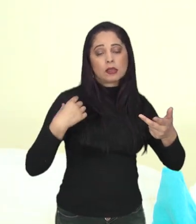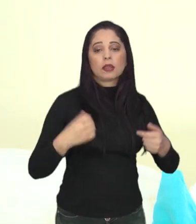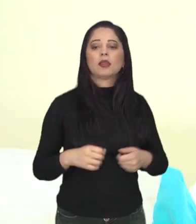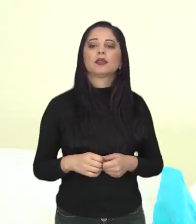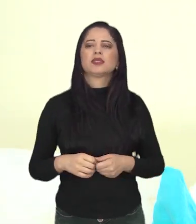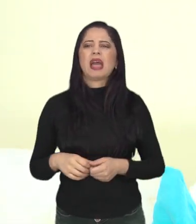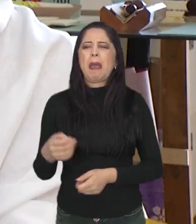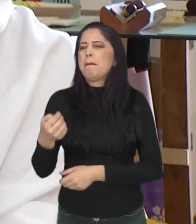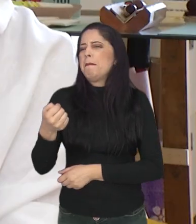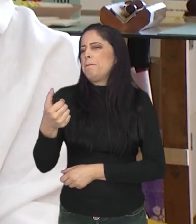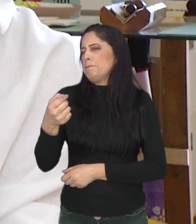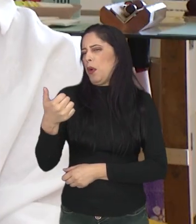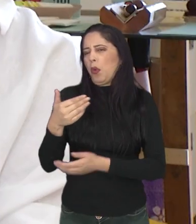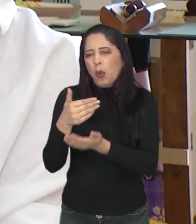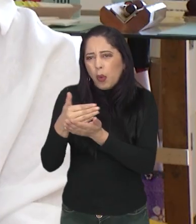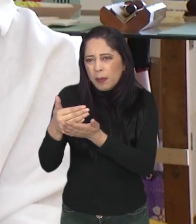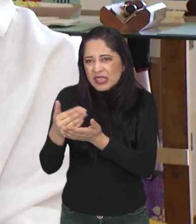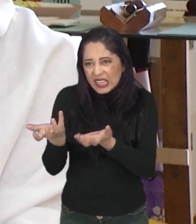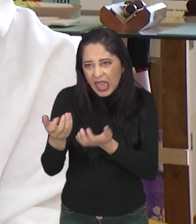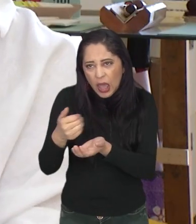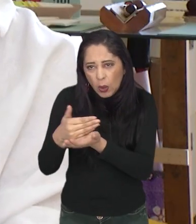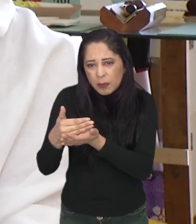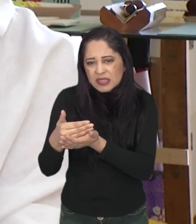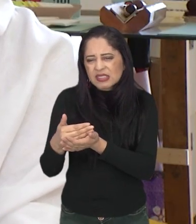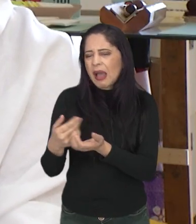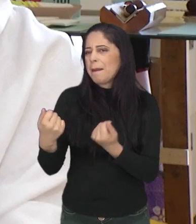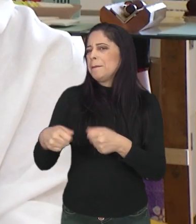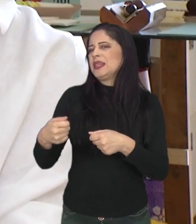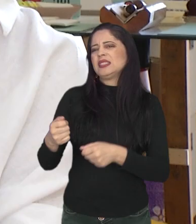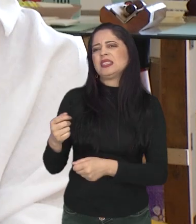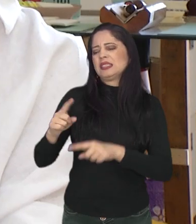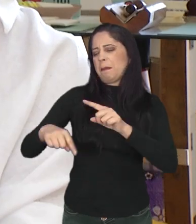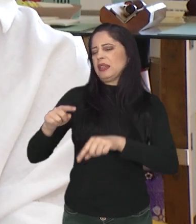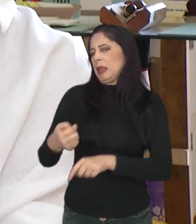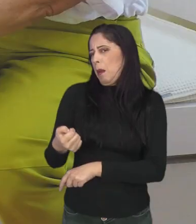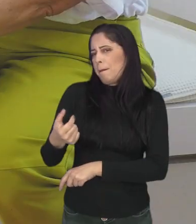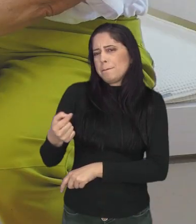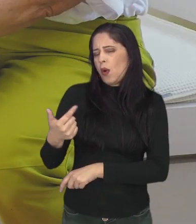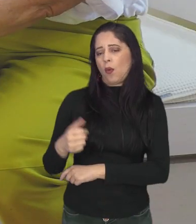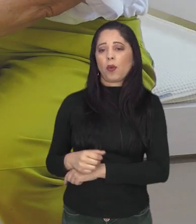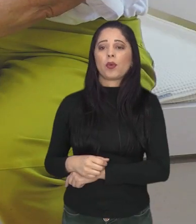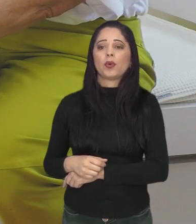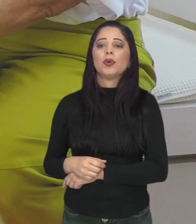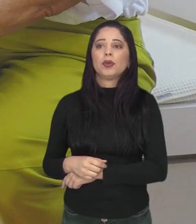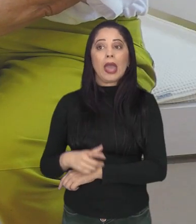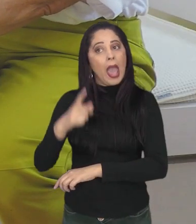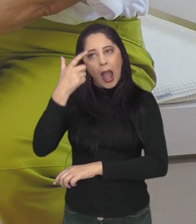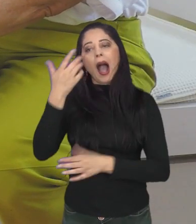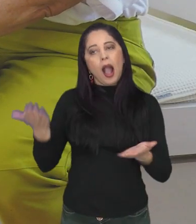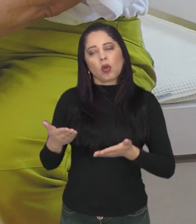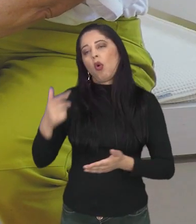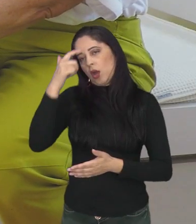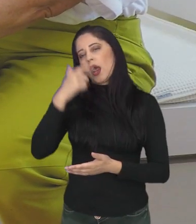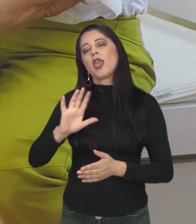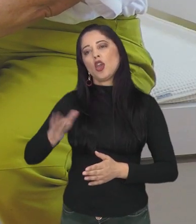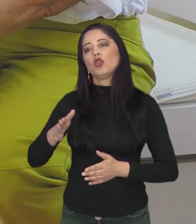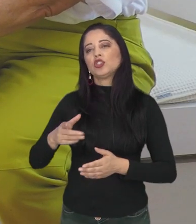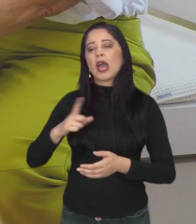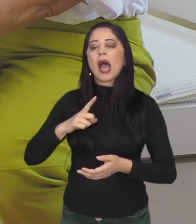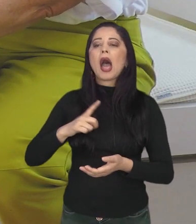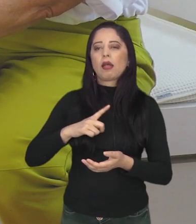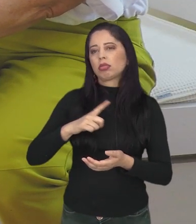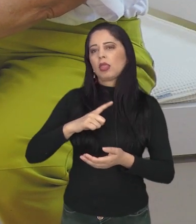como que funciona é muito pouco para você começar né hoje eu tenho vários materiais